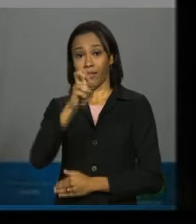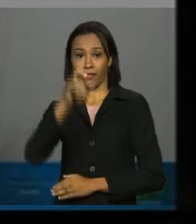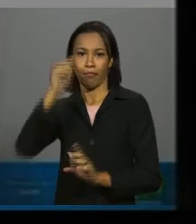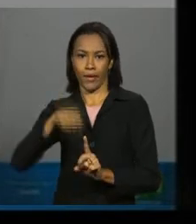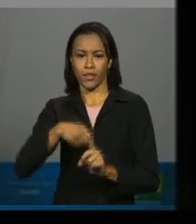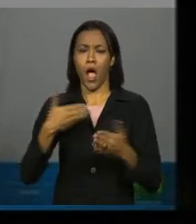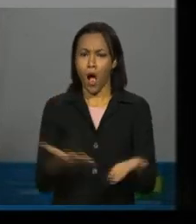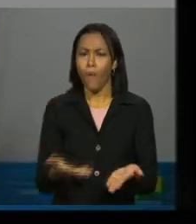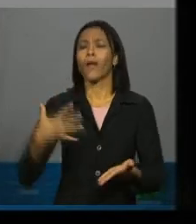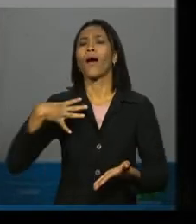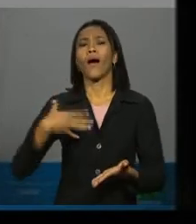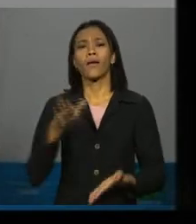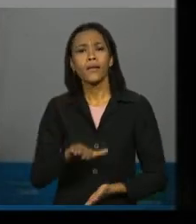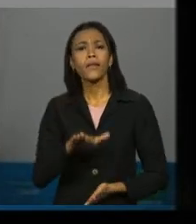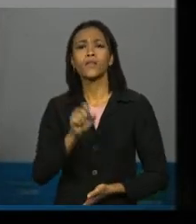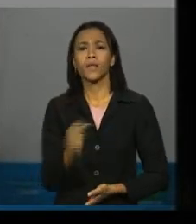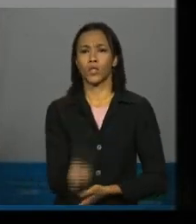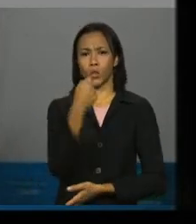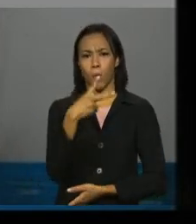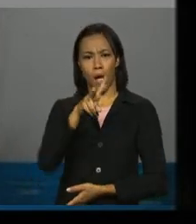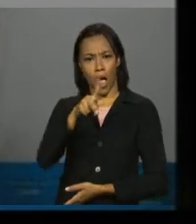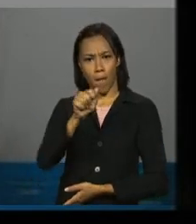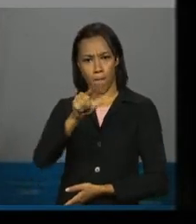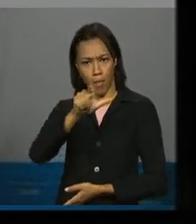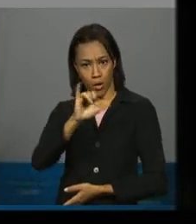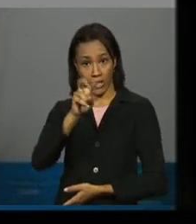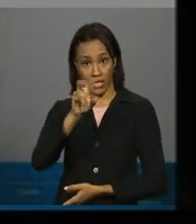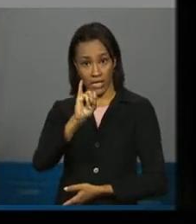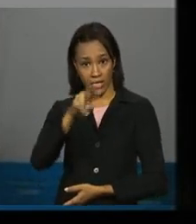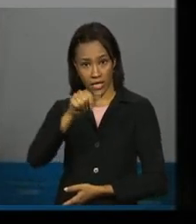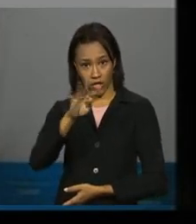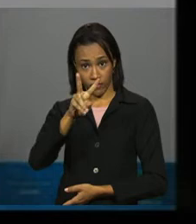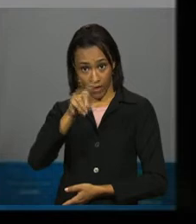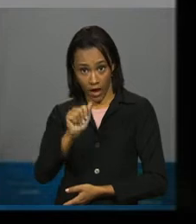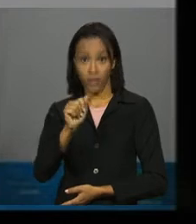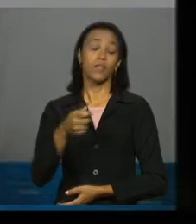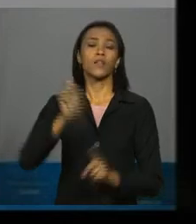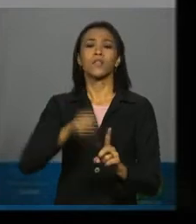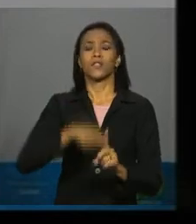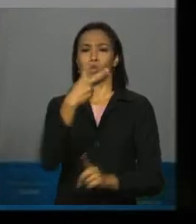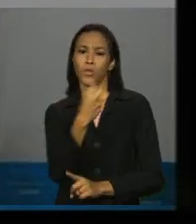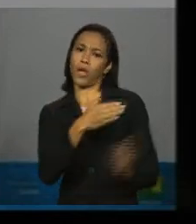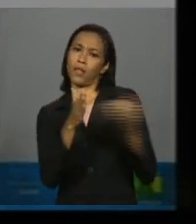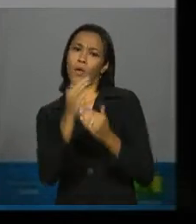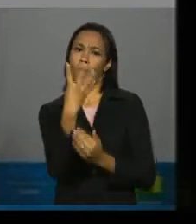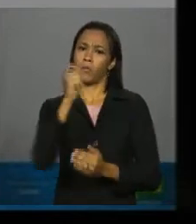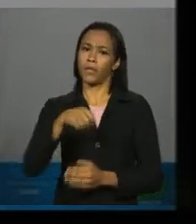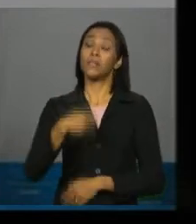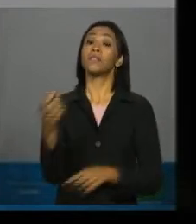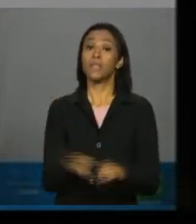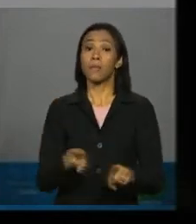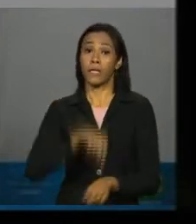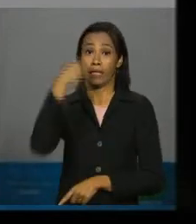sequencial a criança tomar a a pólio inativada nas duas primeiras doses aos 2 e 4 meses EA